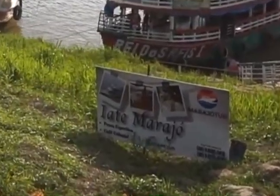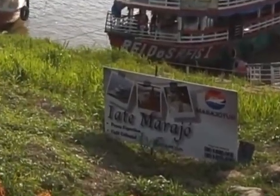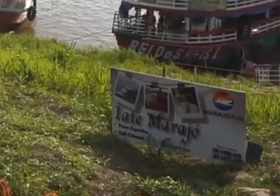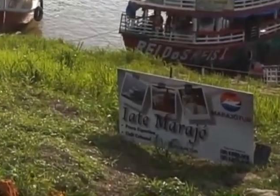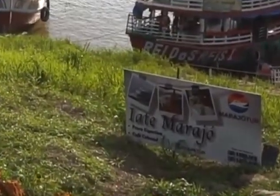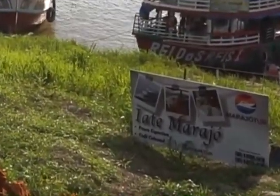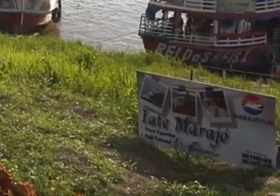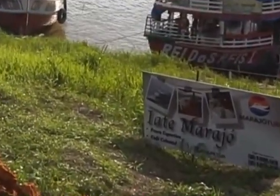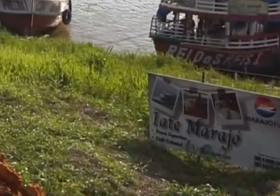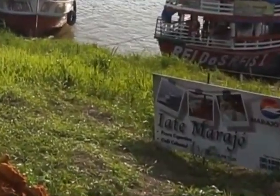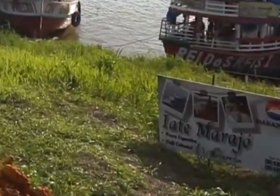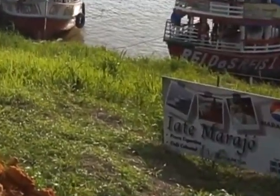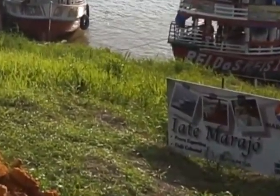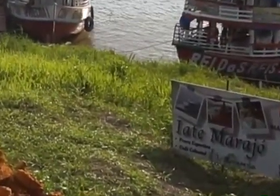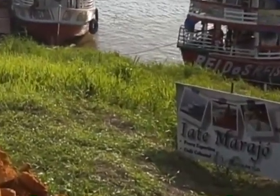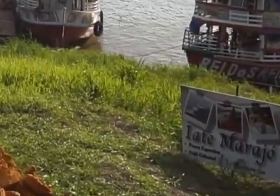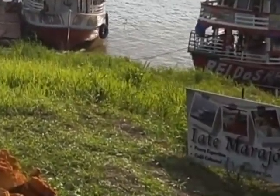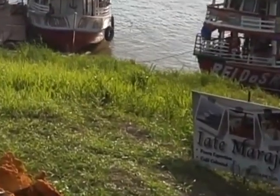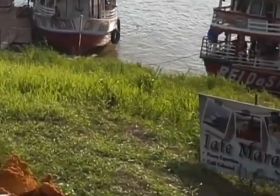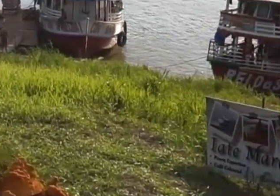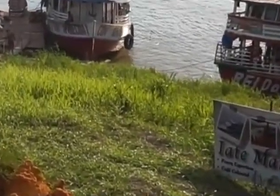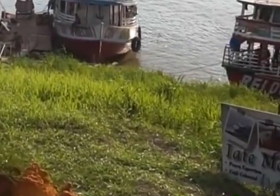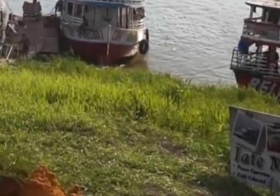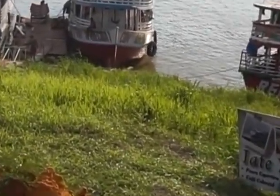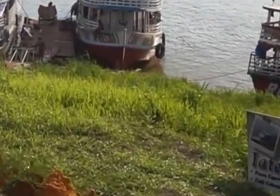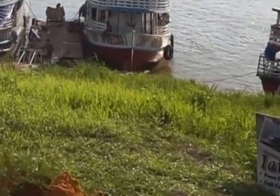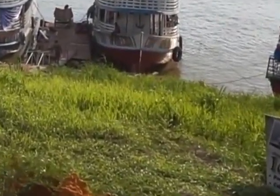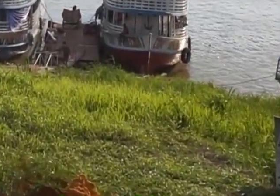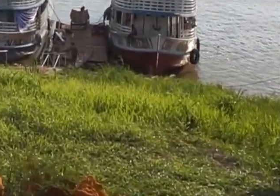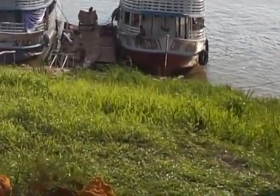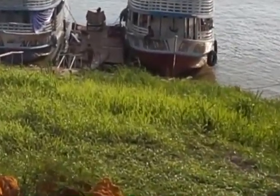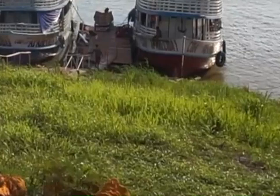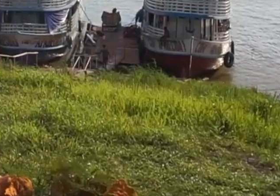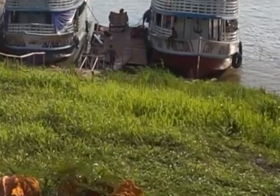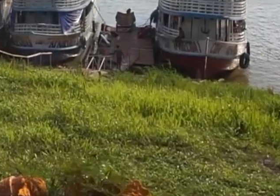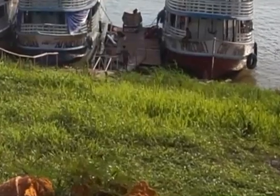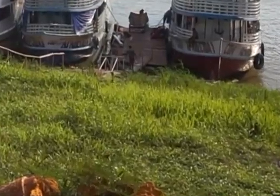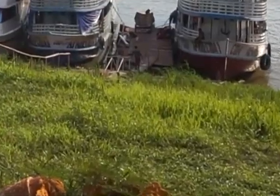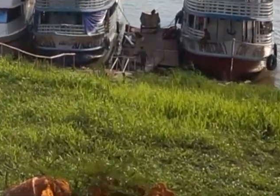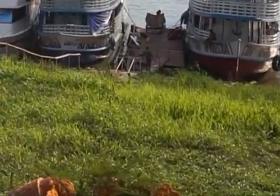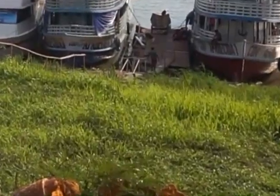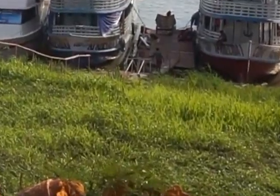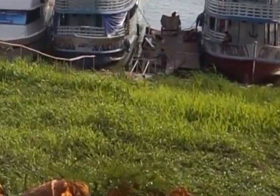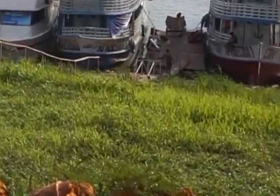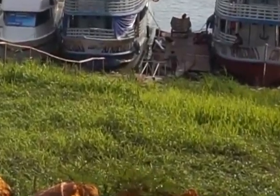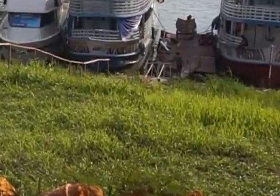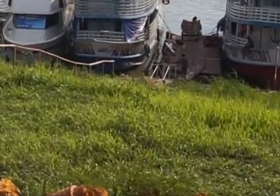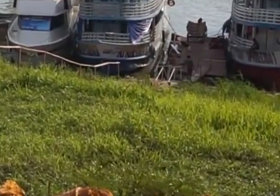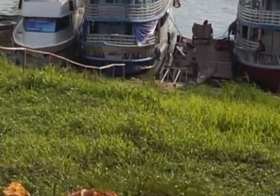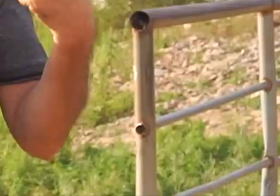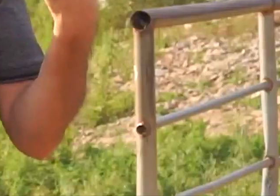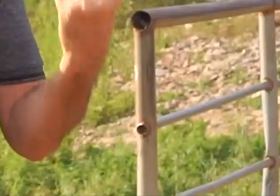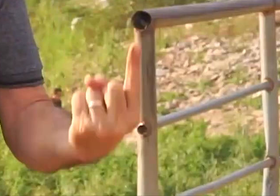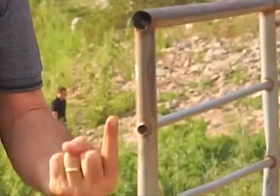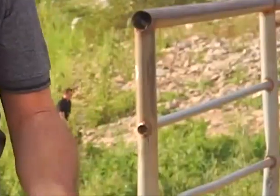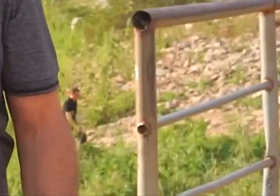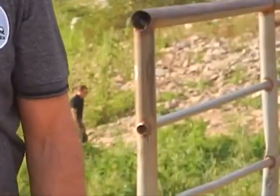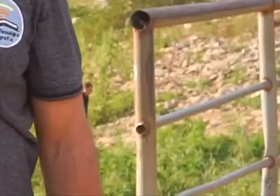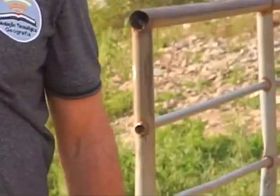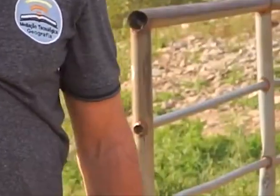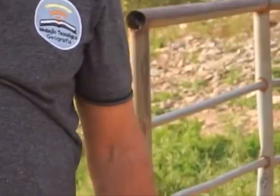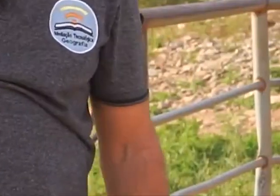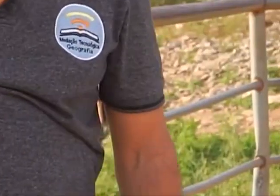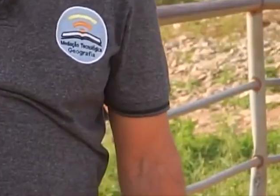esse Rio Madeira compõe a bacia hidrográfica do Amazonas, que compõe a grande bacia hidrográfica, maior bacia hidrográfica do